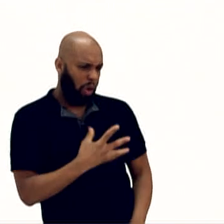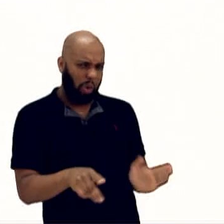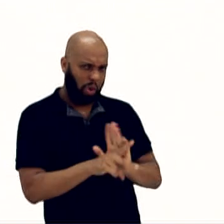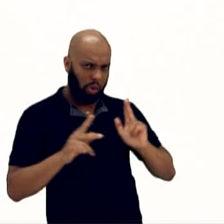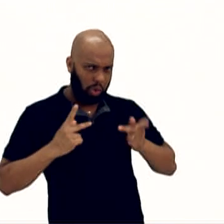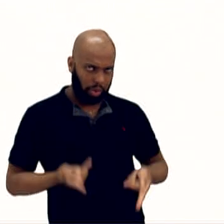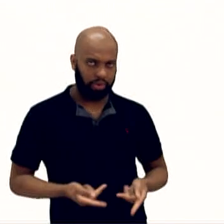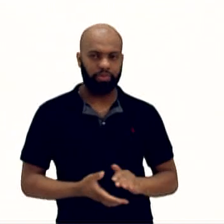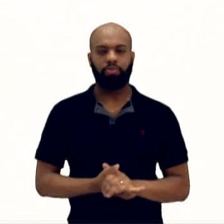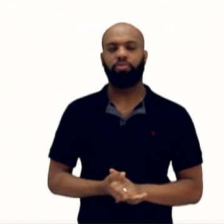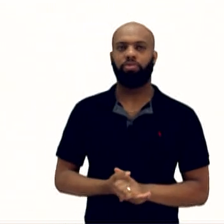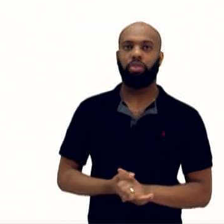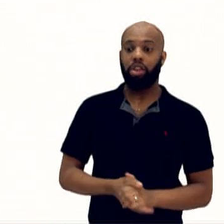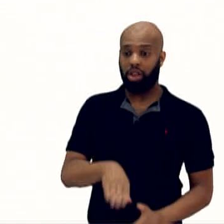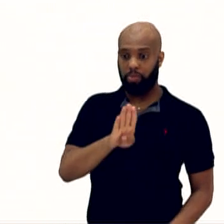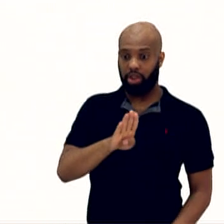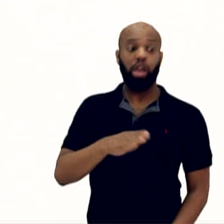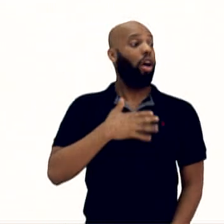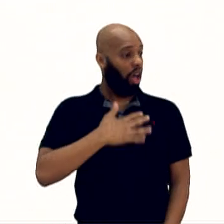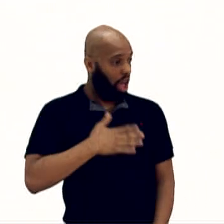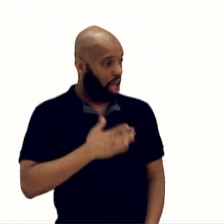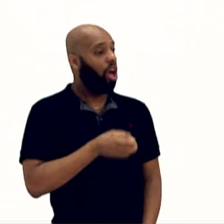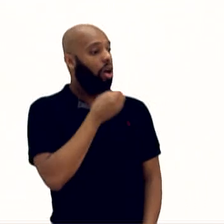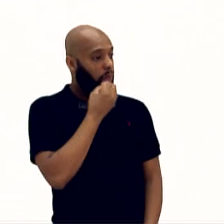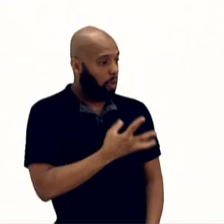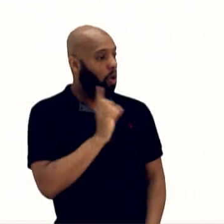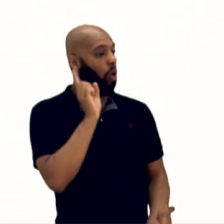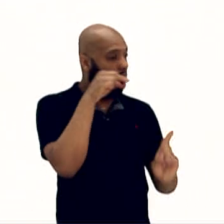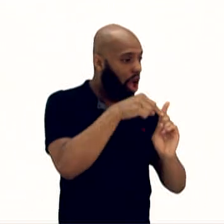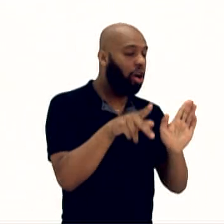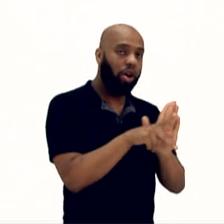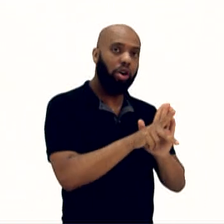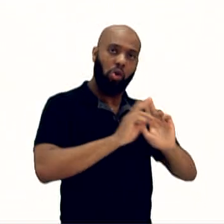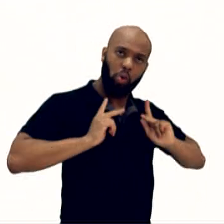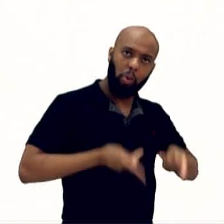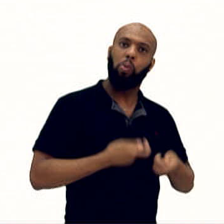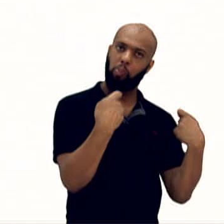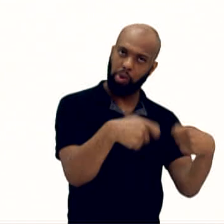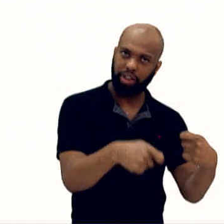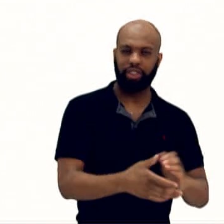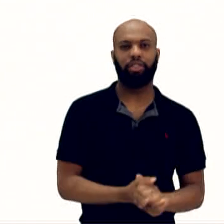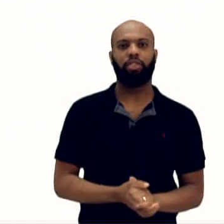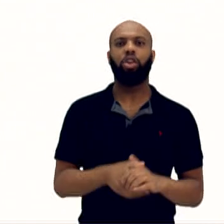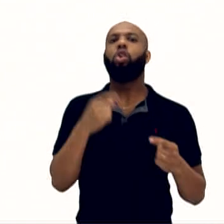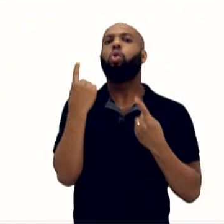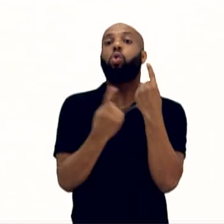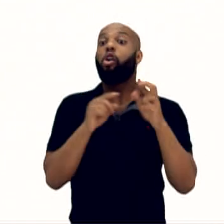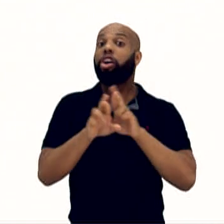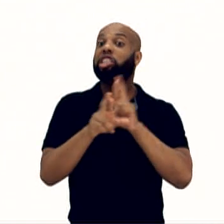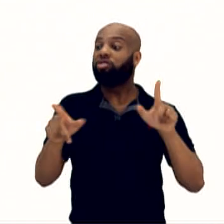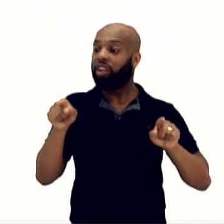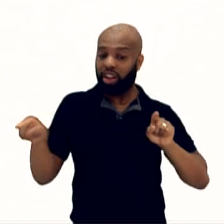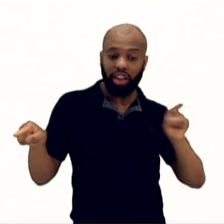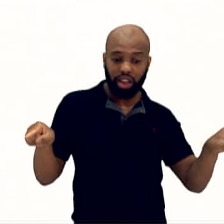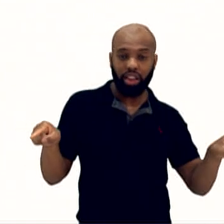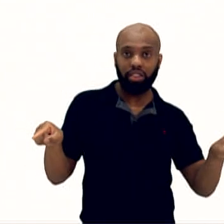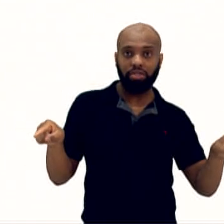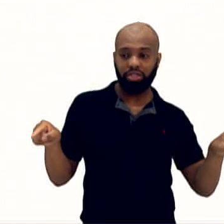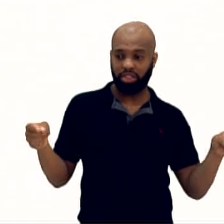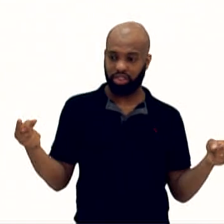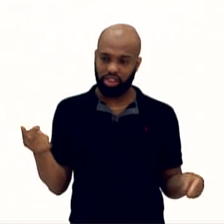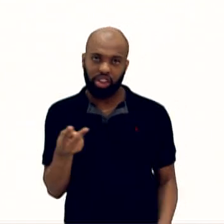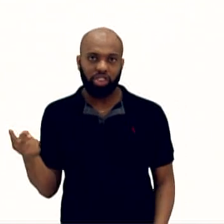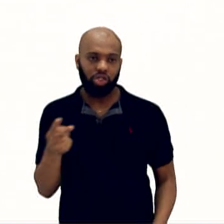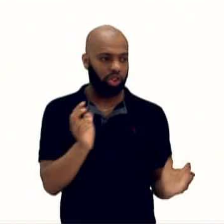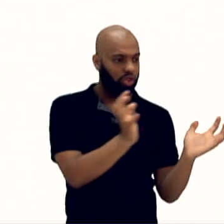Letra B, a afirmação do prazer como finalidade das ações humanas. Né? Qual a diferença entre